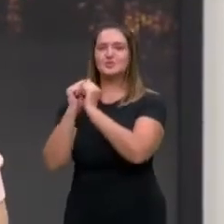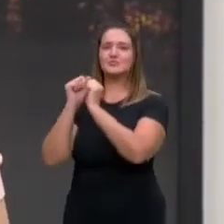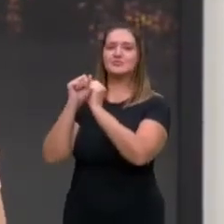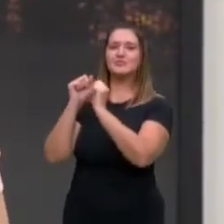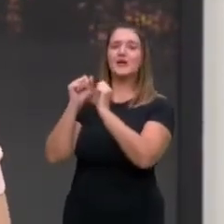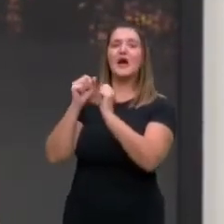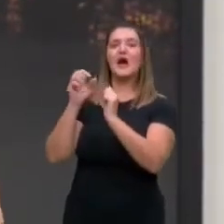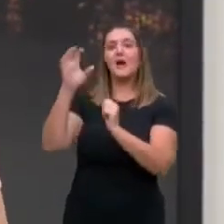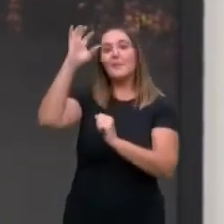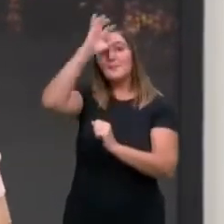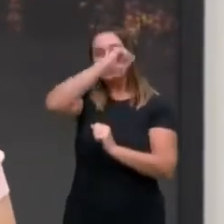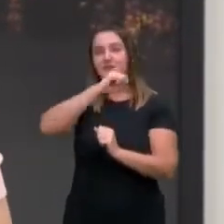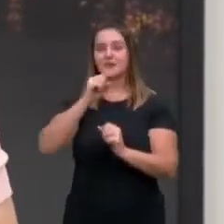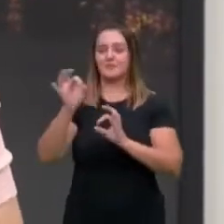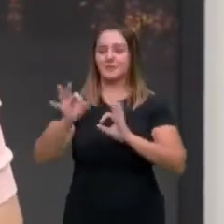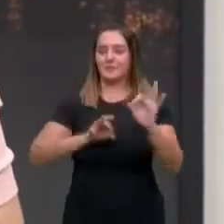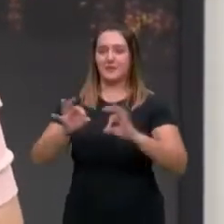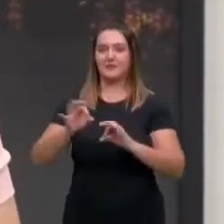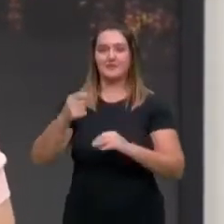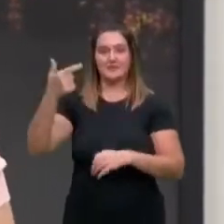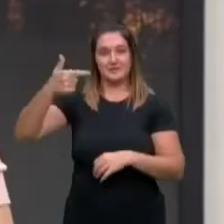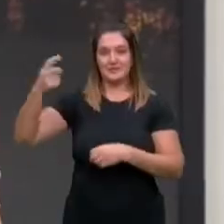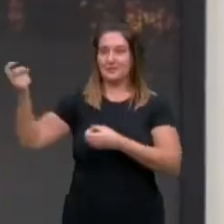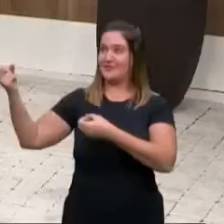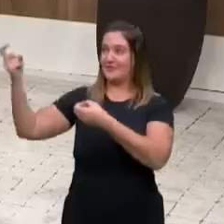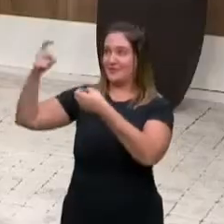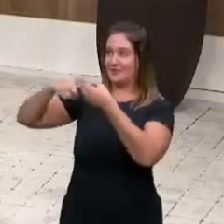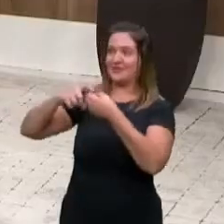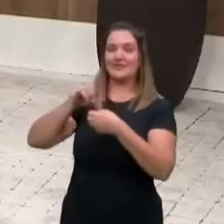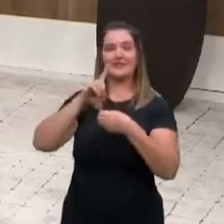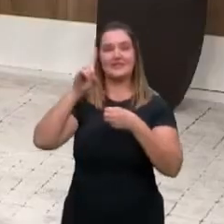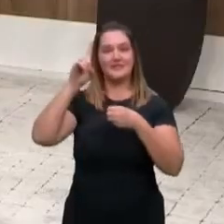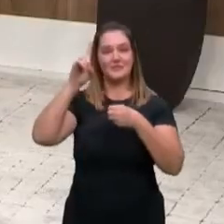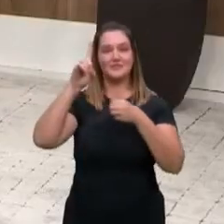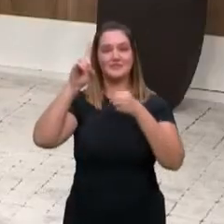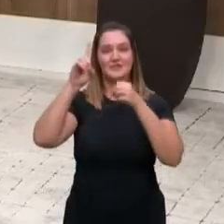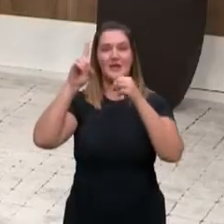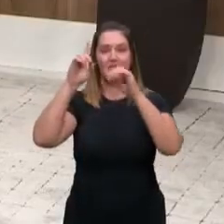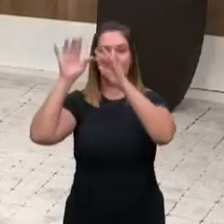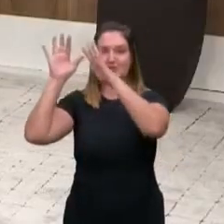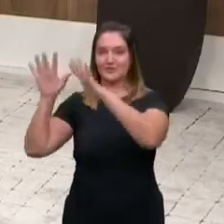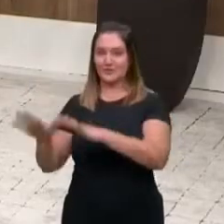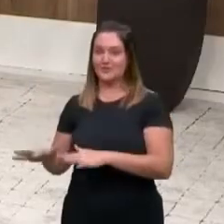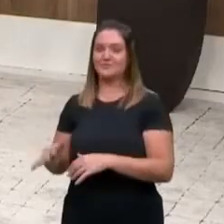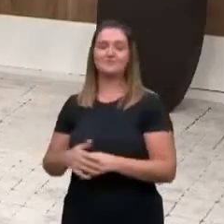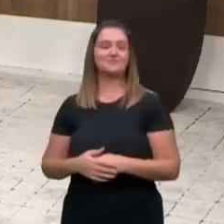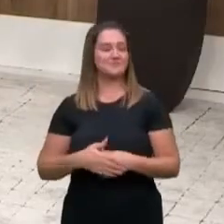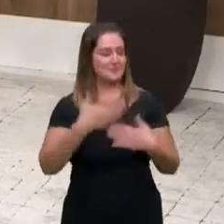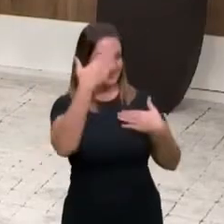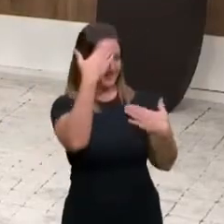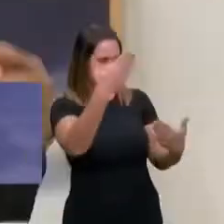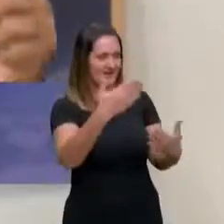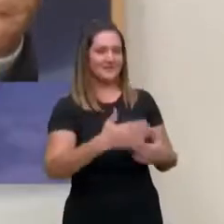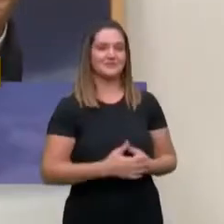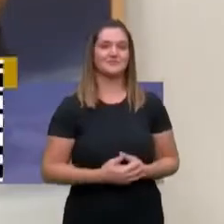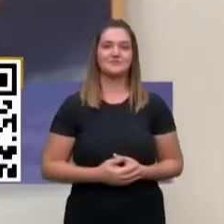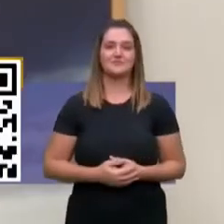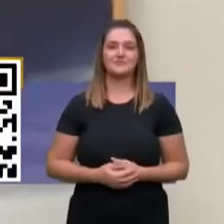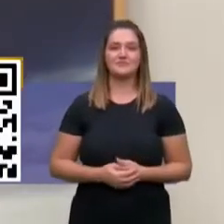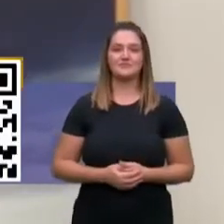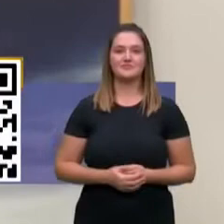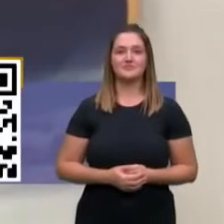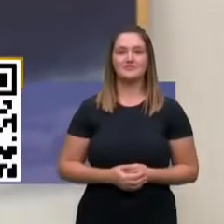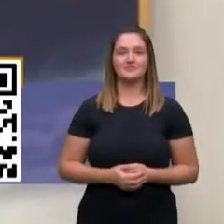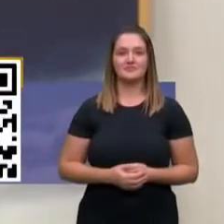para aprender dEle, estar preparado para a segunda vinda dEle. Deus o abençoe. Muito obrigado, Darcy. Deus abençoe você também. Amém. E vamos continuar juntos.